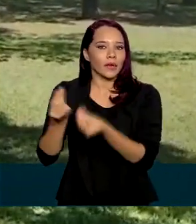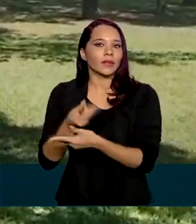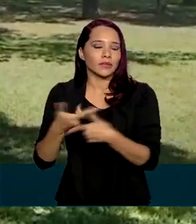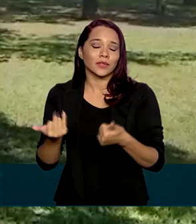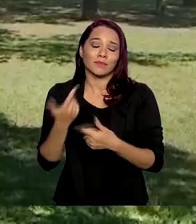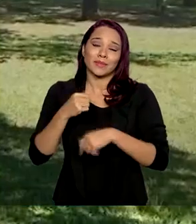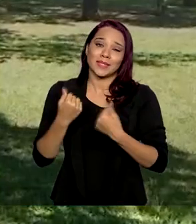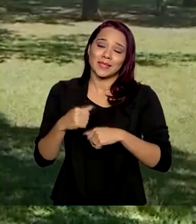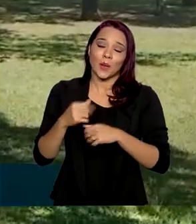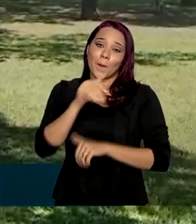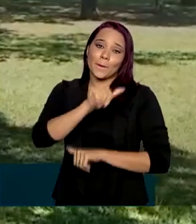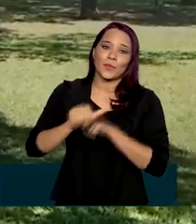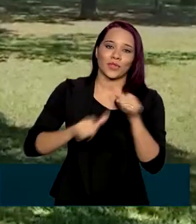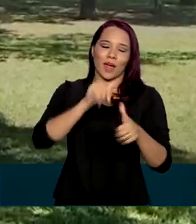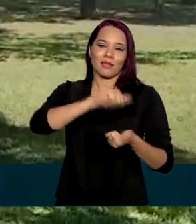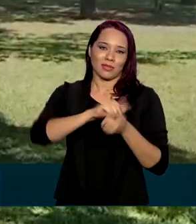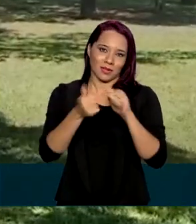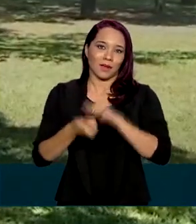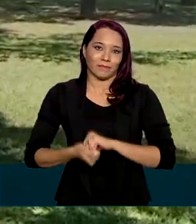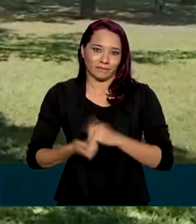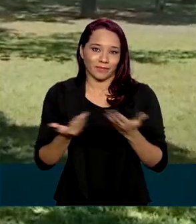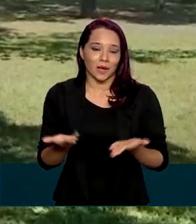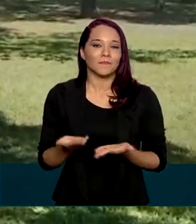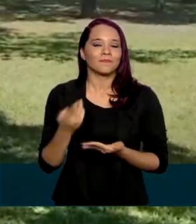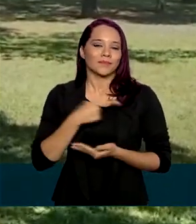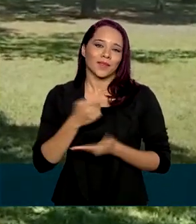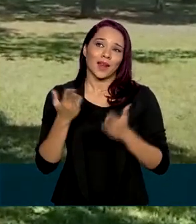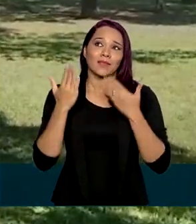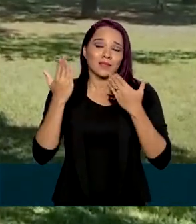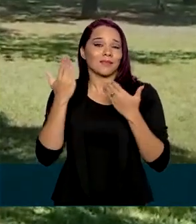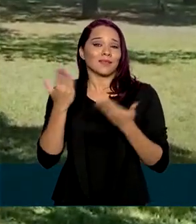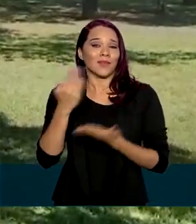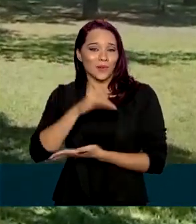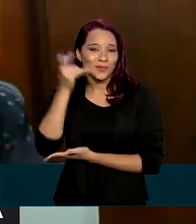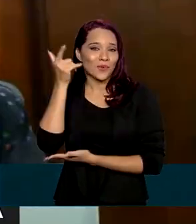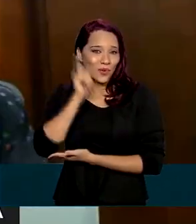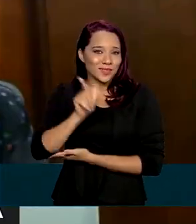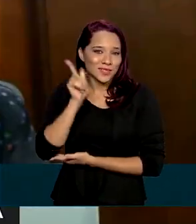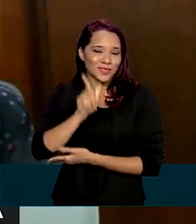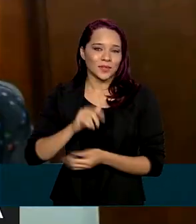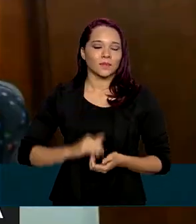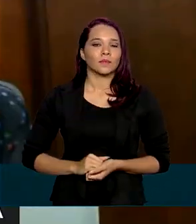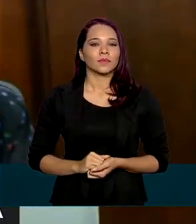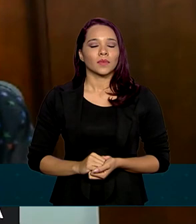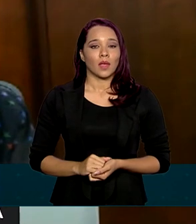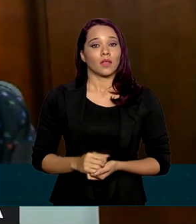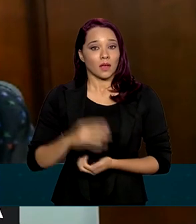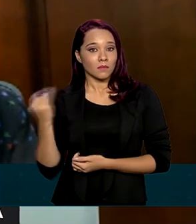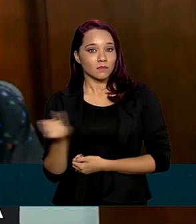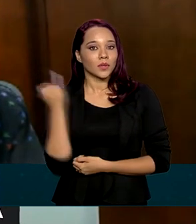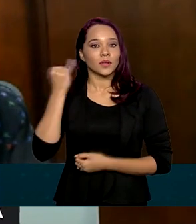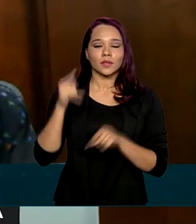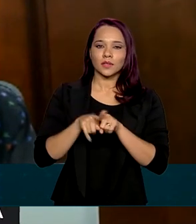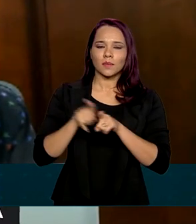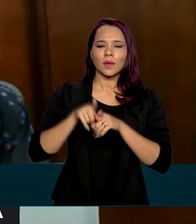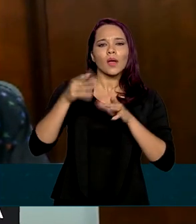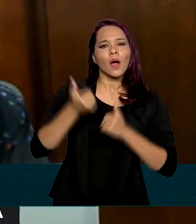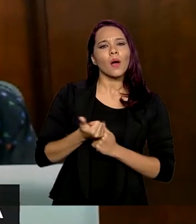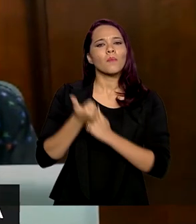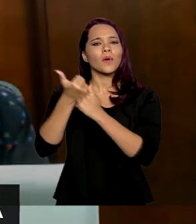reinventar e graças a Deus a gente está conseguindo. É muito importante também apoiarmos